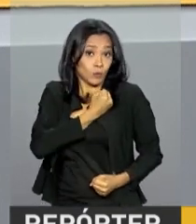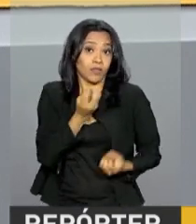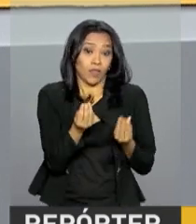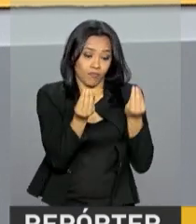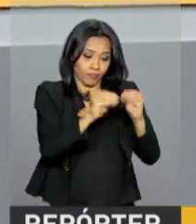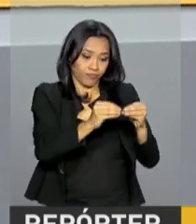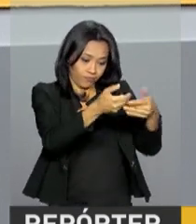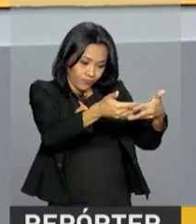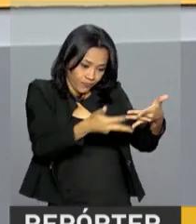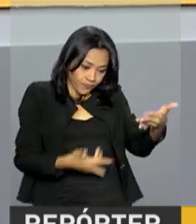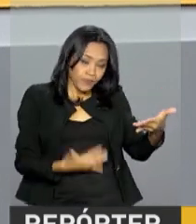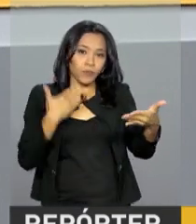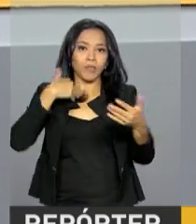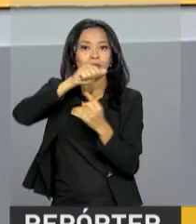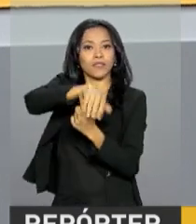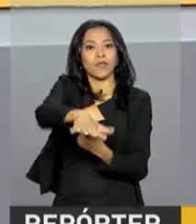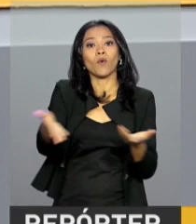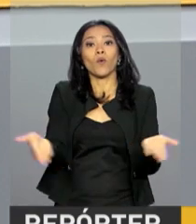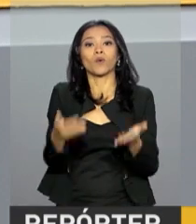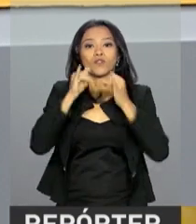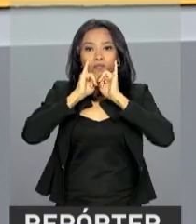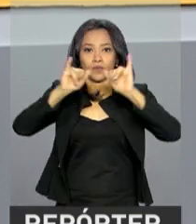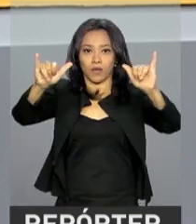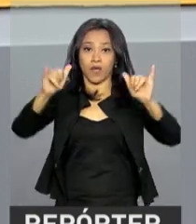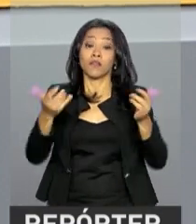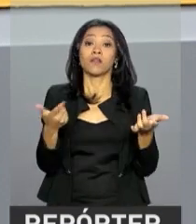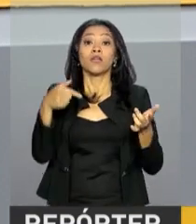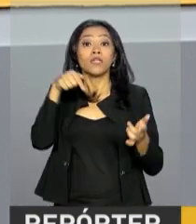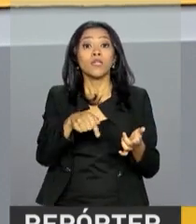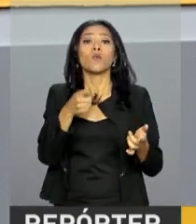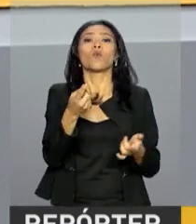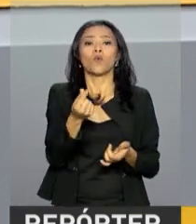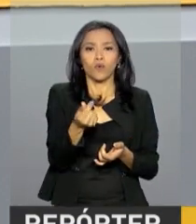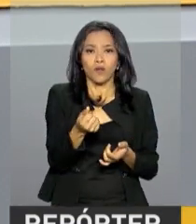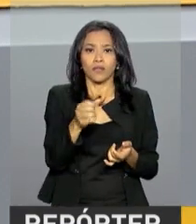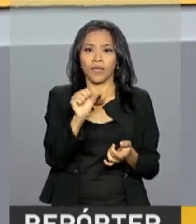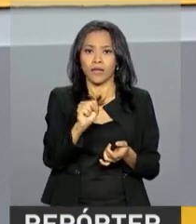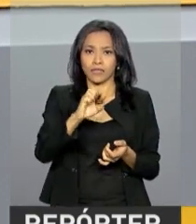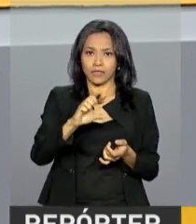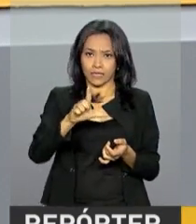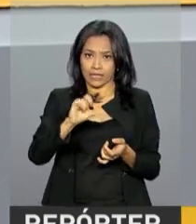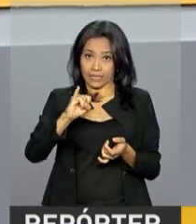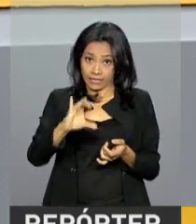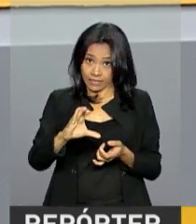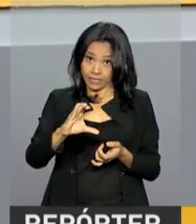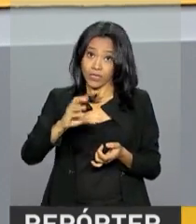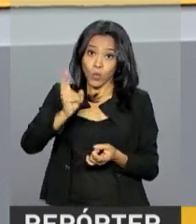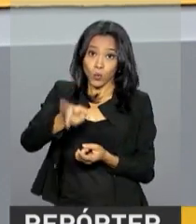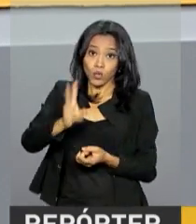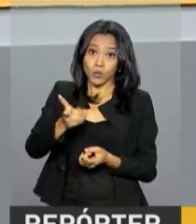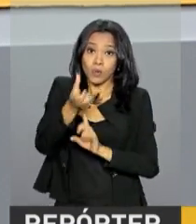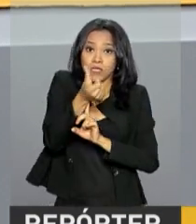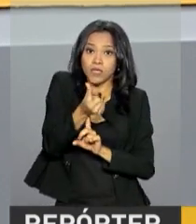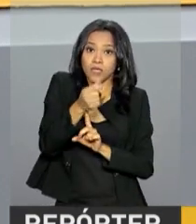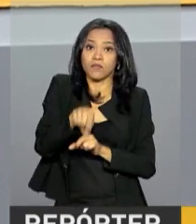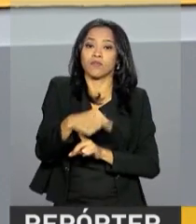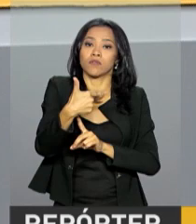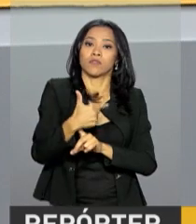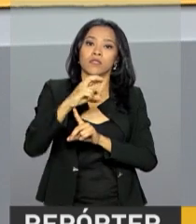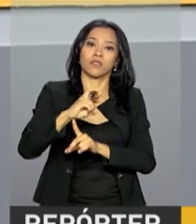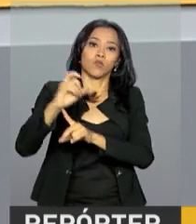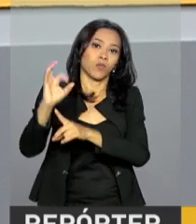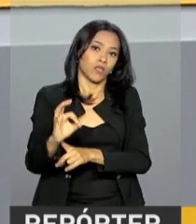focus do banco central divulgado hoje a projeção da taxa básica de juros a selic continua em 6,25 por